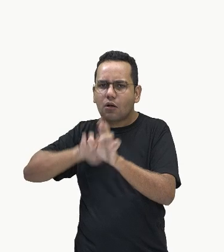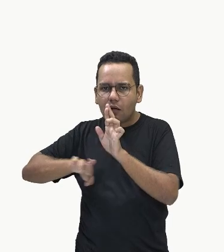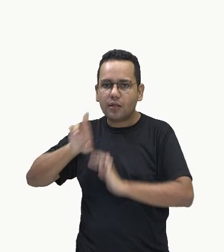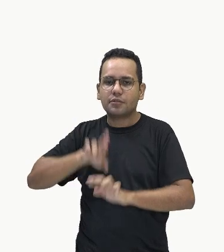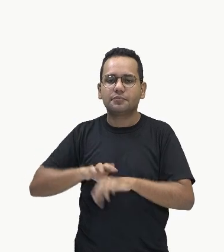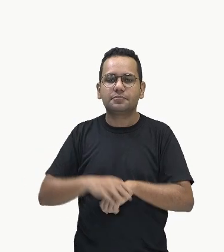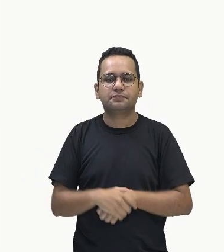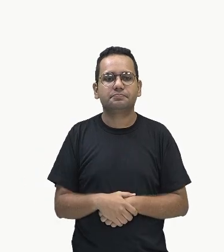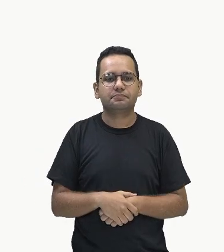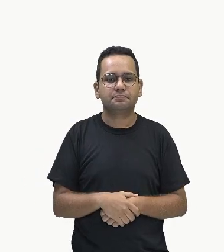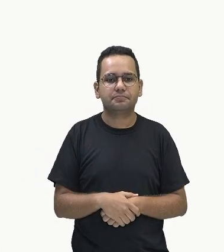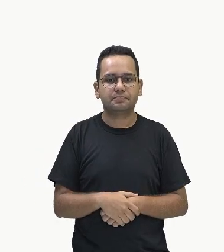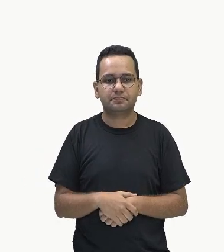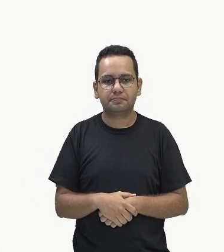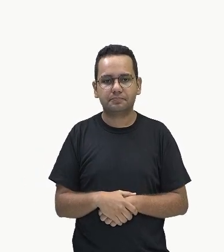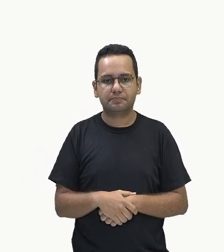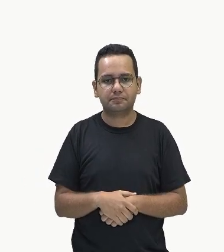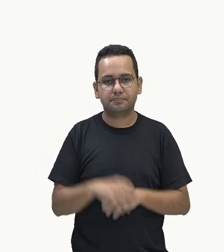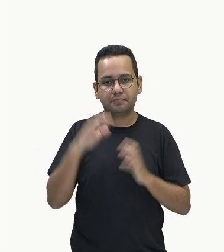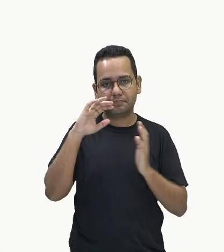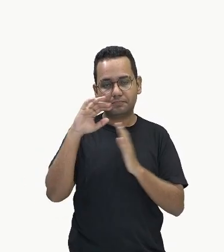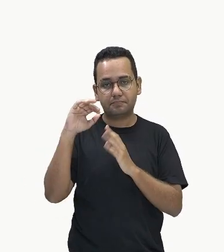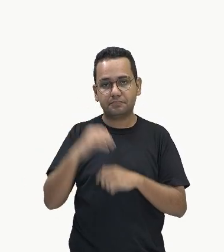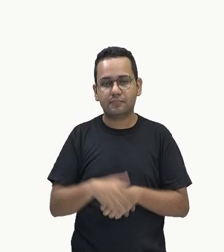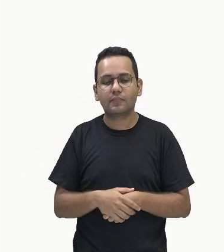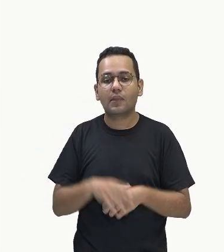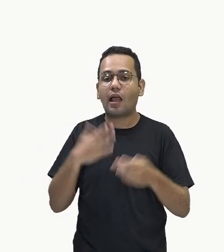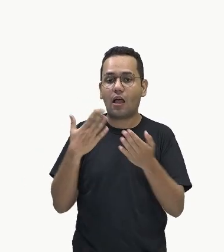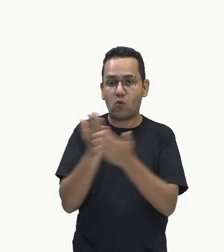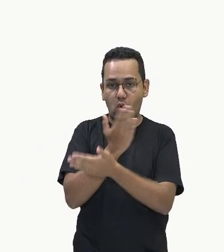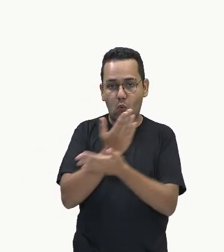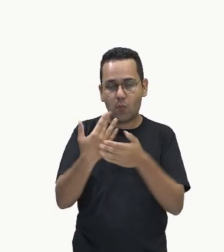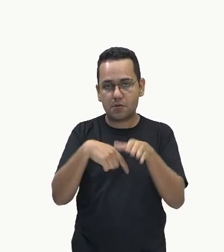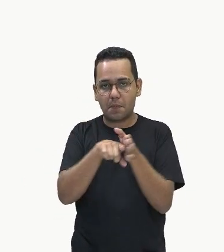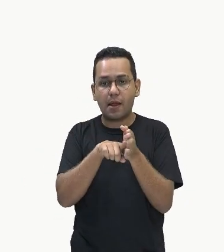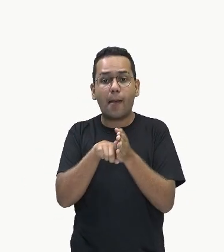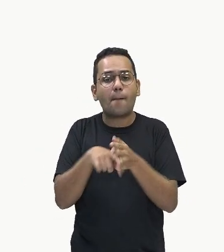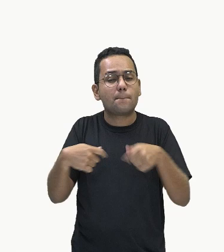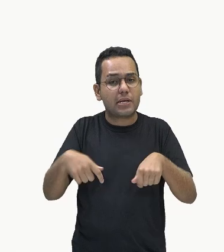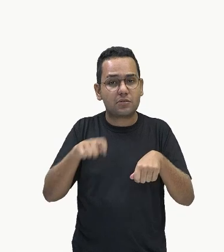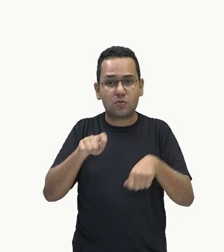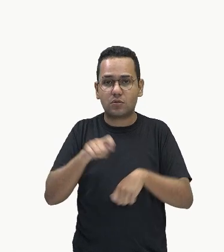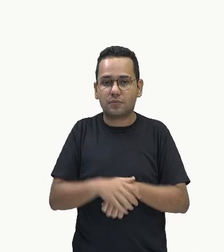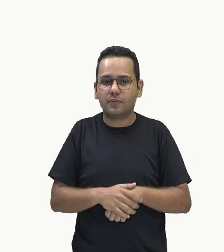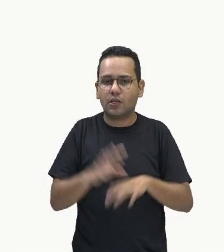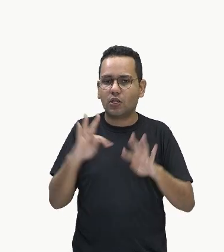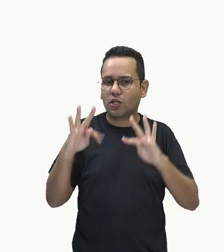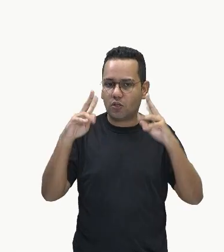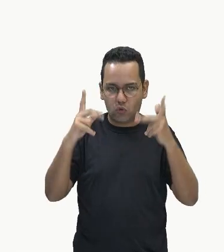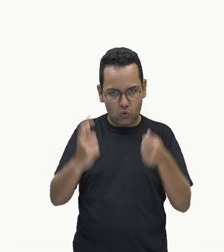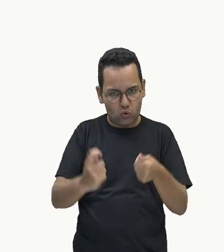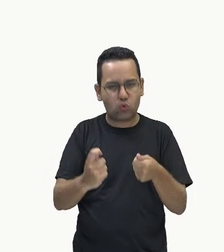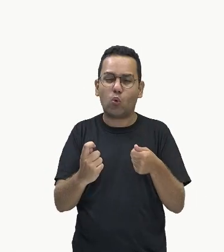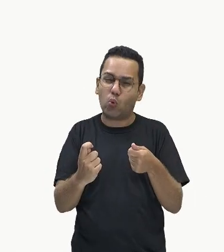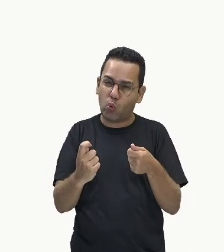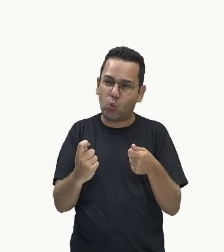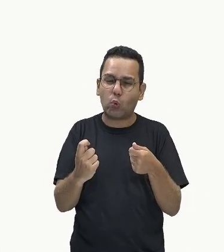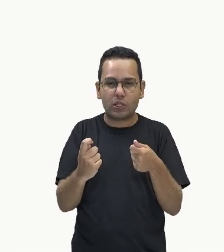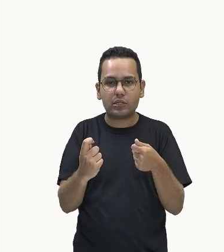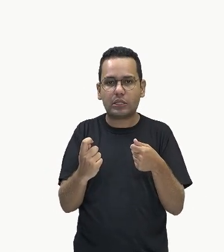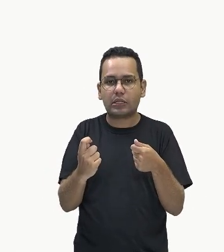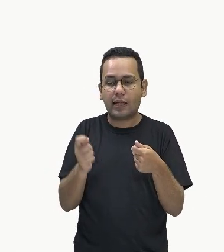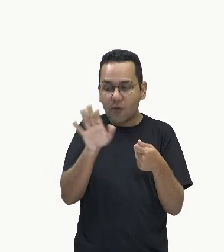bem? Algumas pesquisas necessitam que toda a população